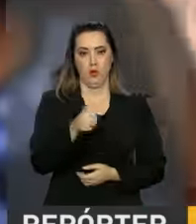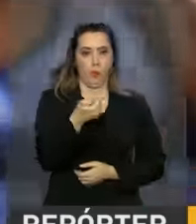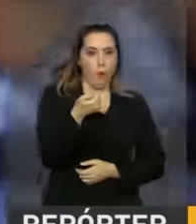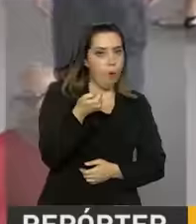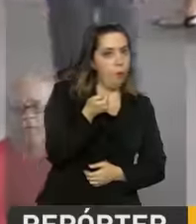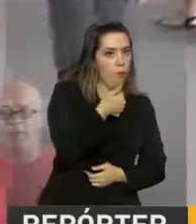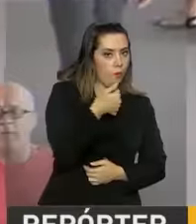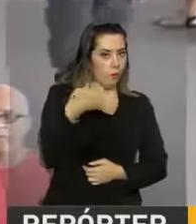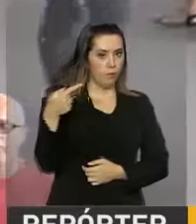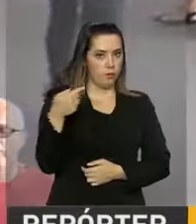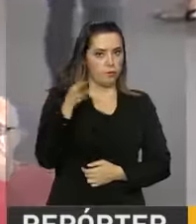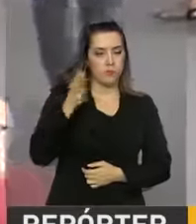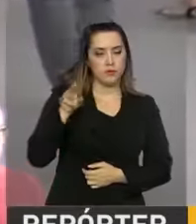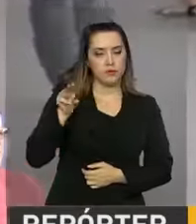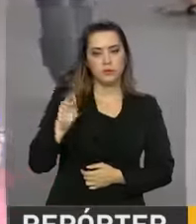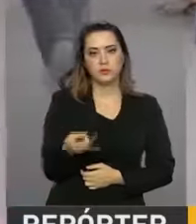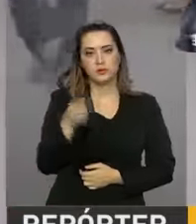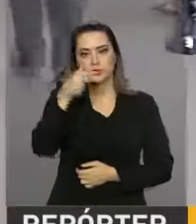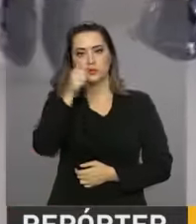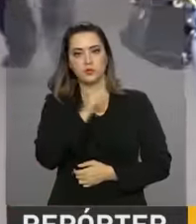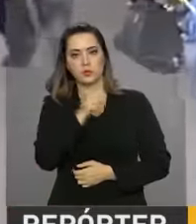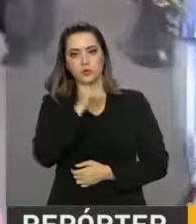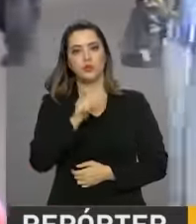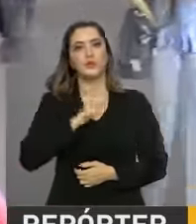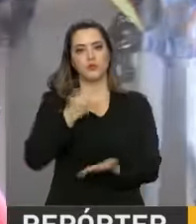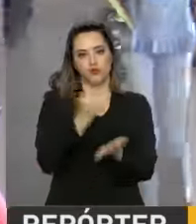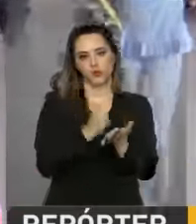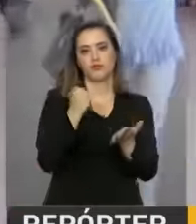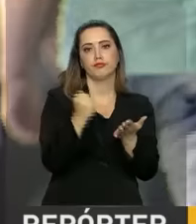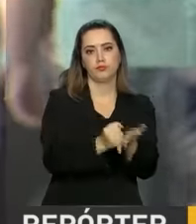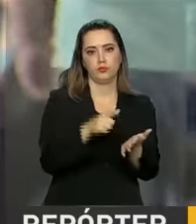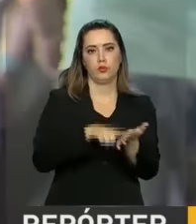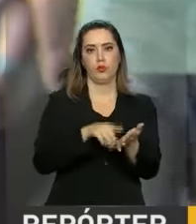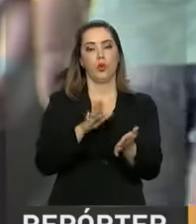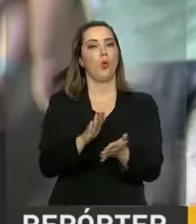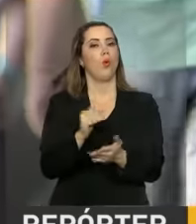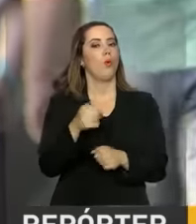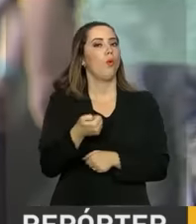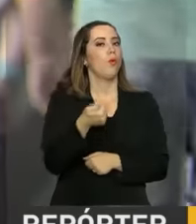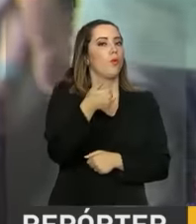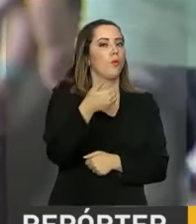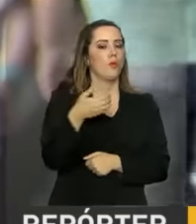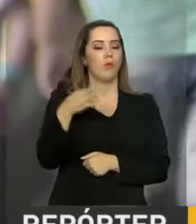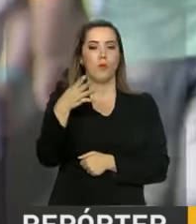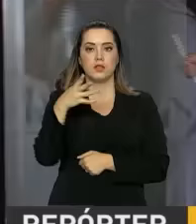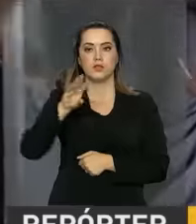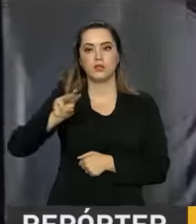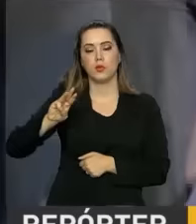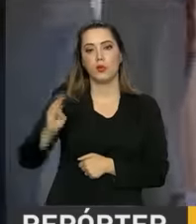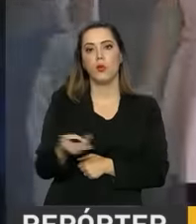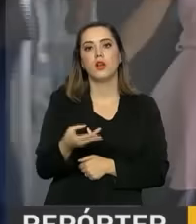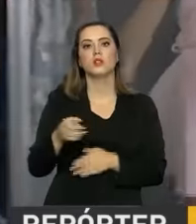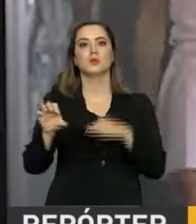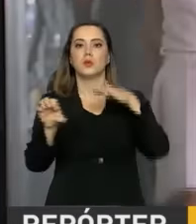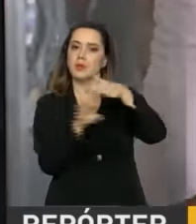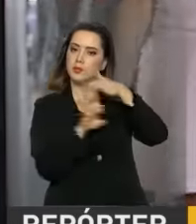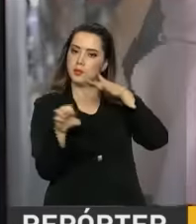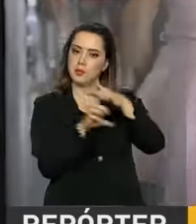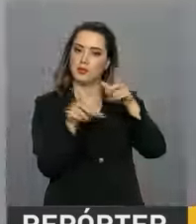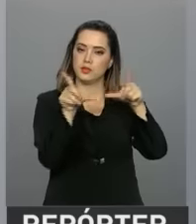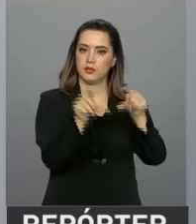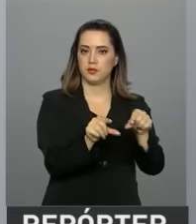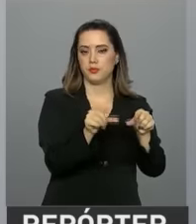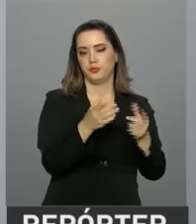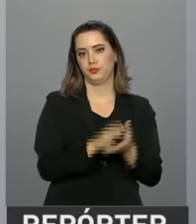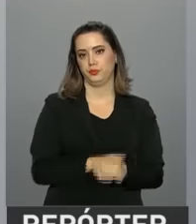a carteira assinada no país no ano passado. Desse total, mais de 4 milhões foram admitidas pelas empresas de pequeno porte.